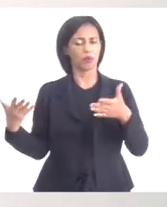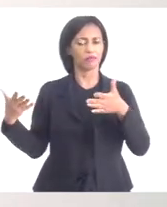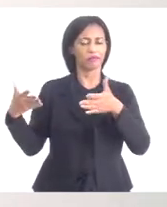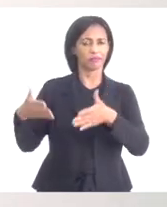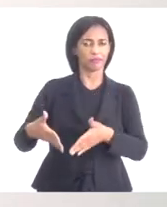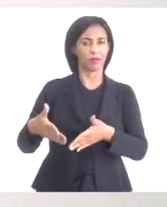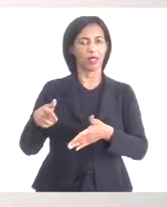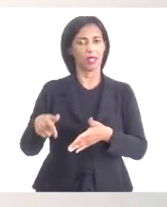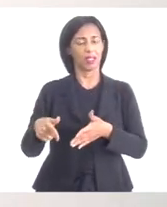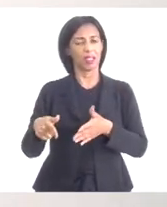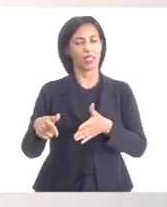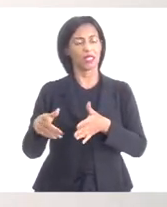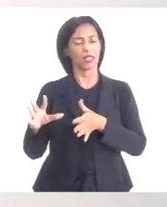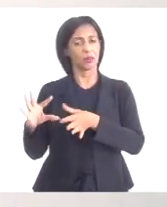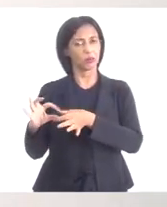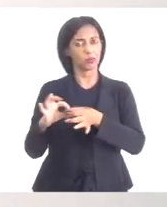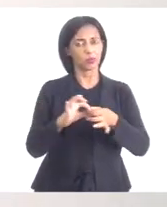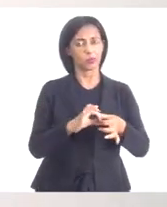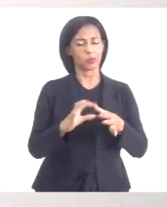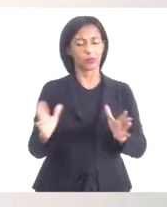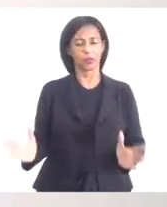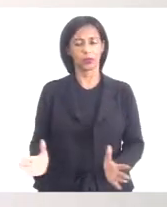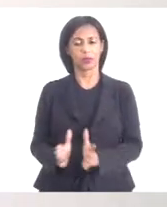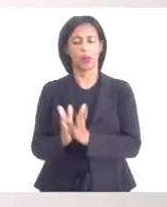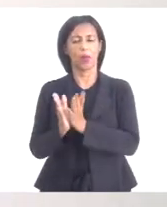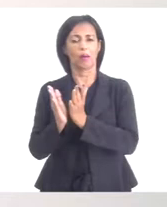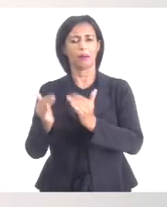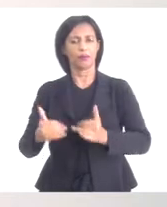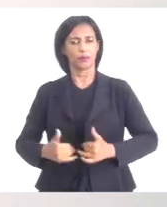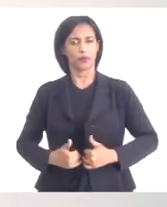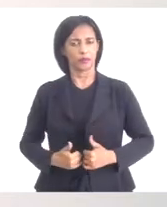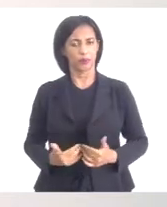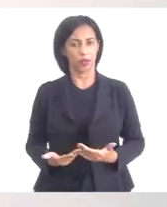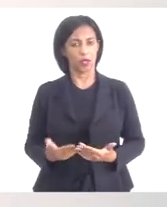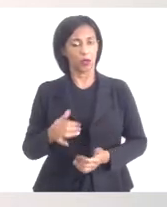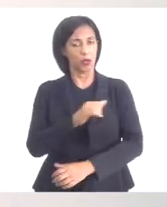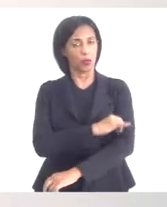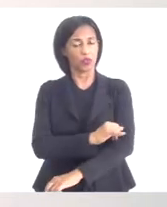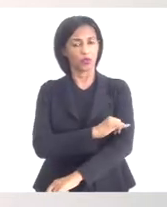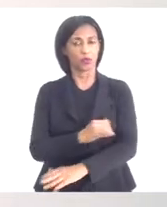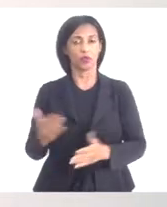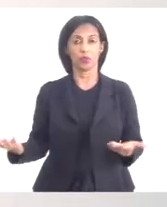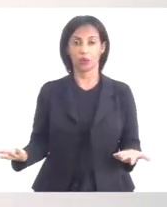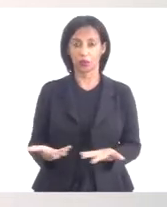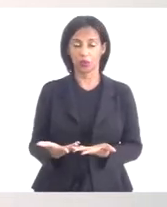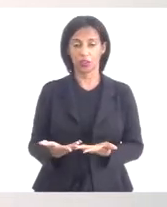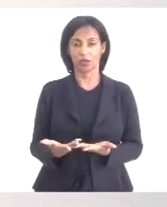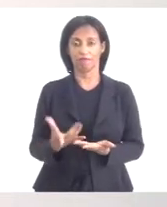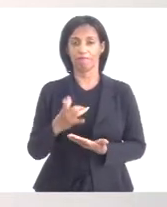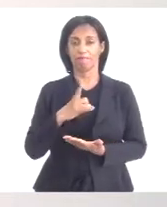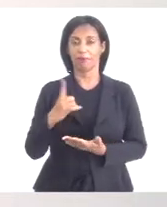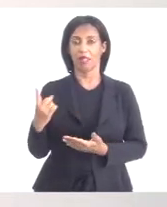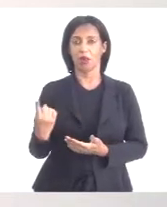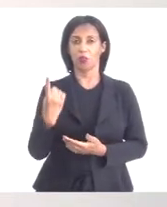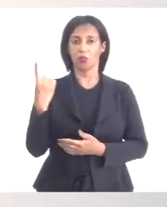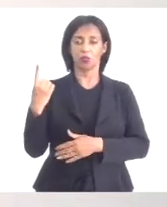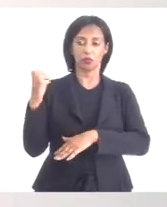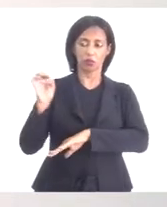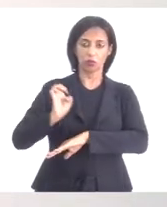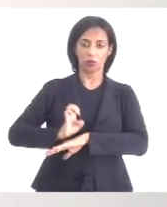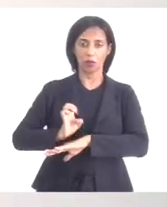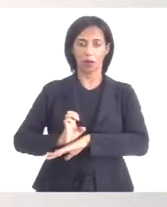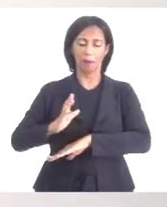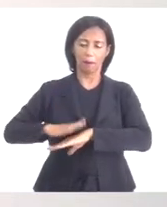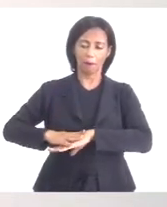específica Nesse contexto de miserabilidade pobreza é o Rio de Janeiro hoje que é um dos estados